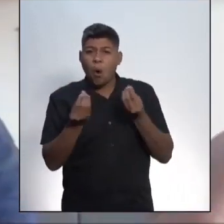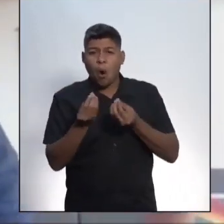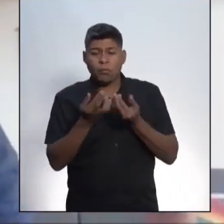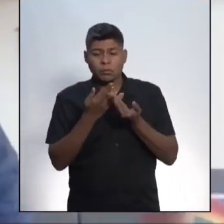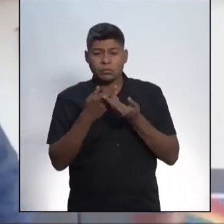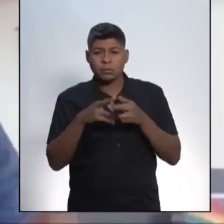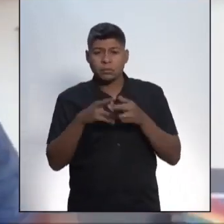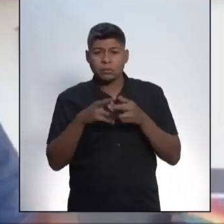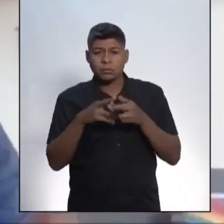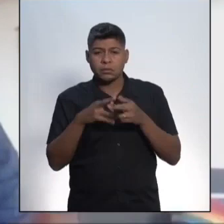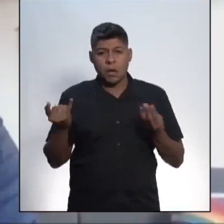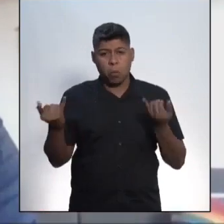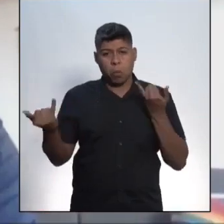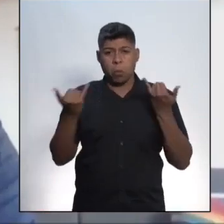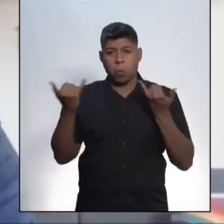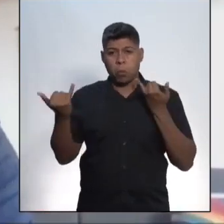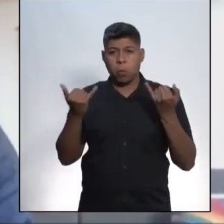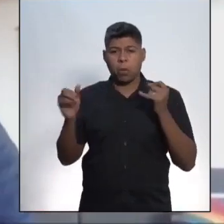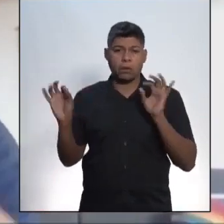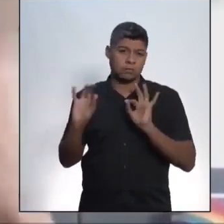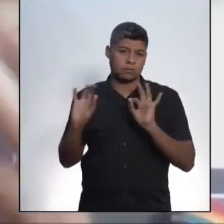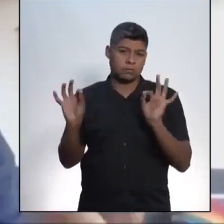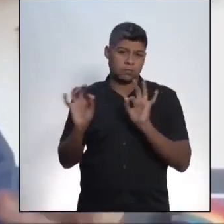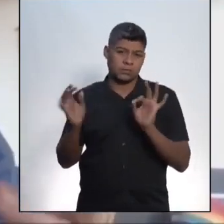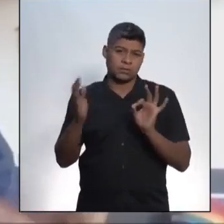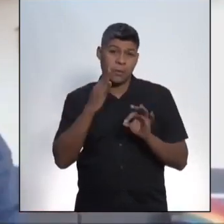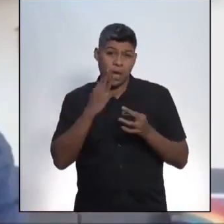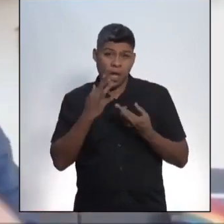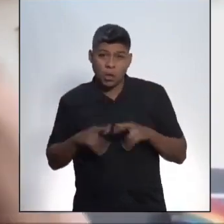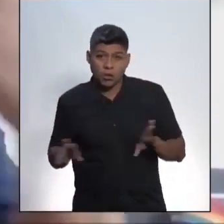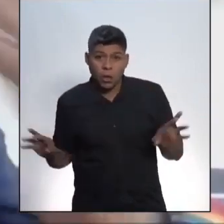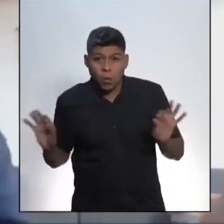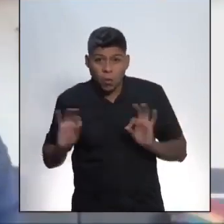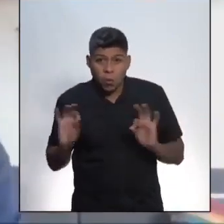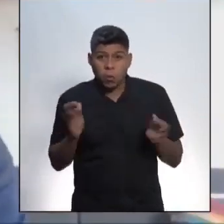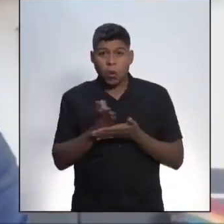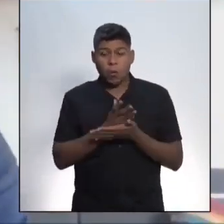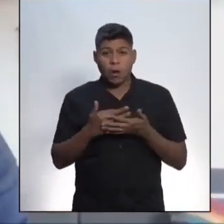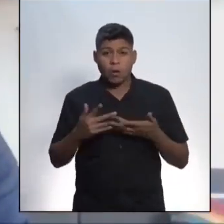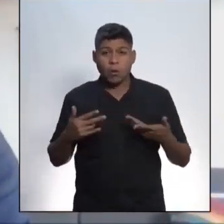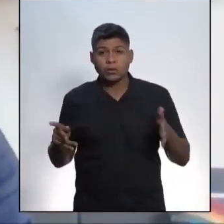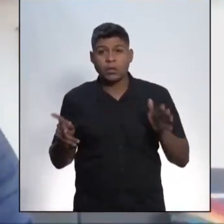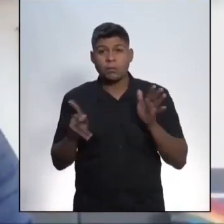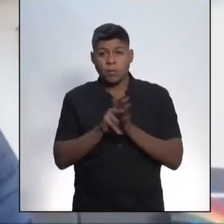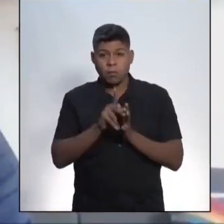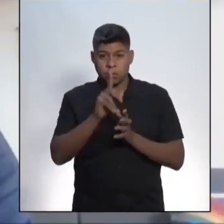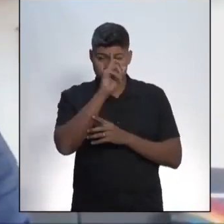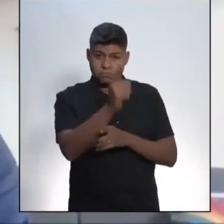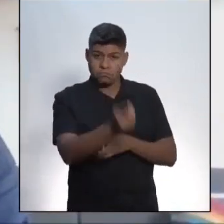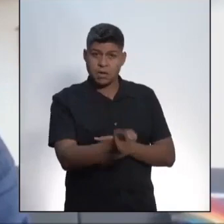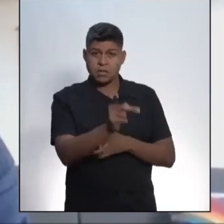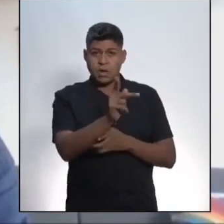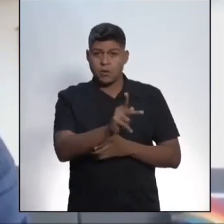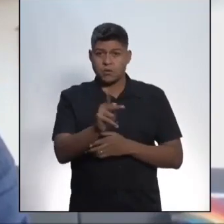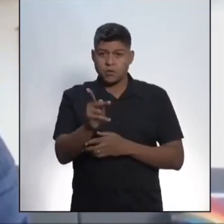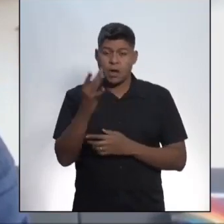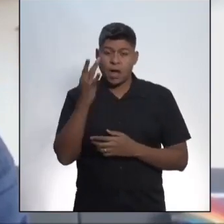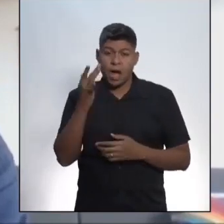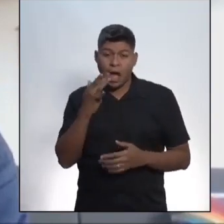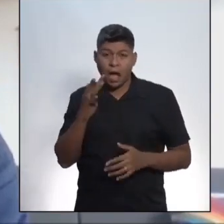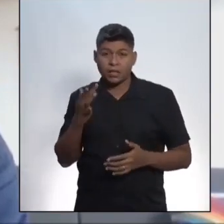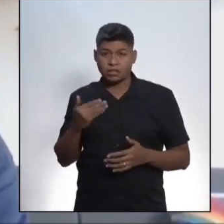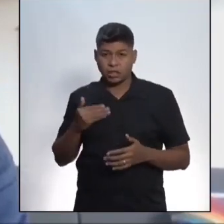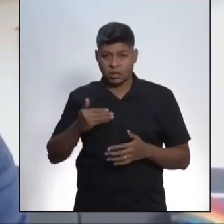sem ouvir o usuário lá na ponta, né? Aí não é uma solução, é alguma coisa que vai ser imposta ao professor. E acho que nos